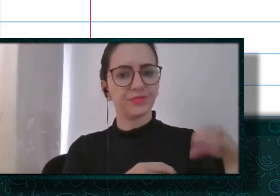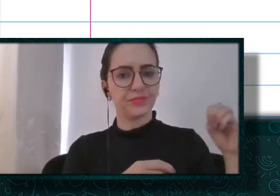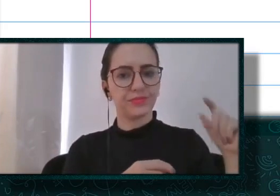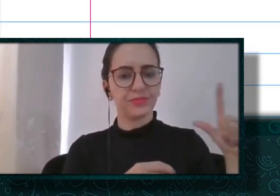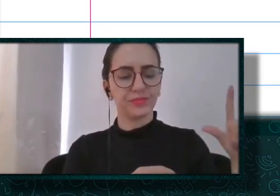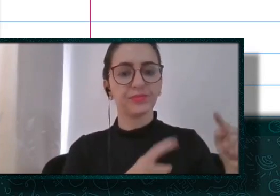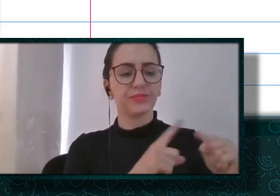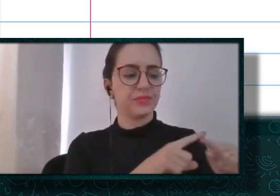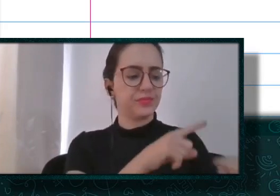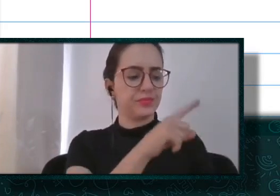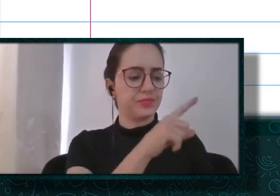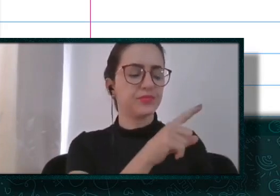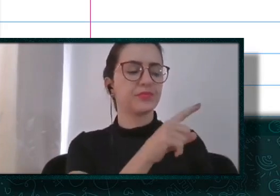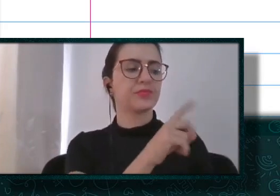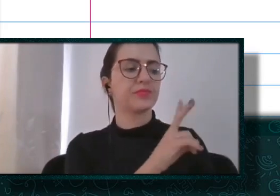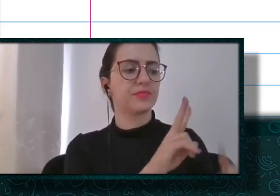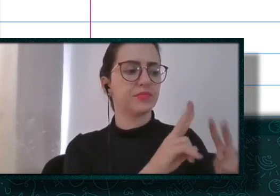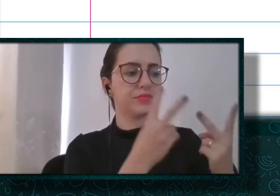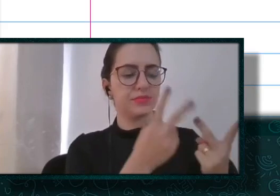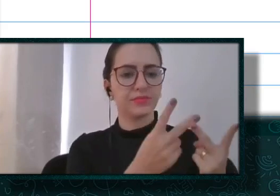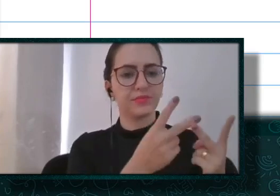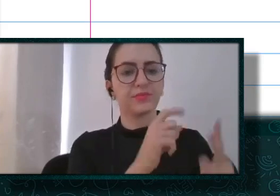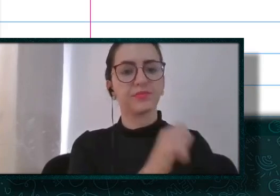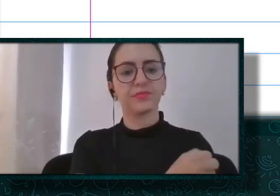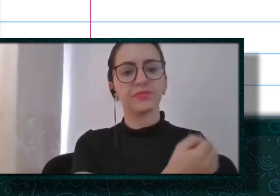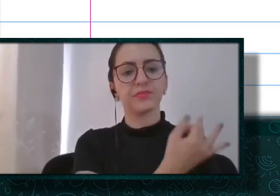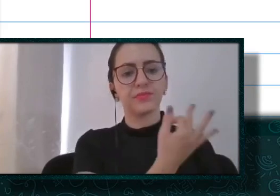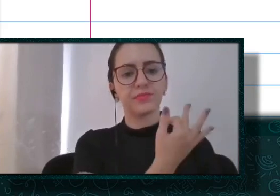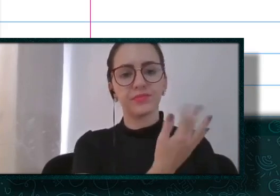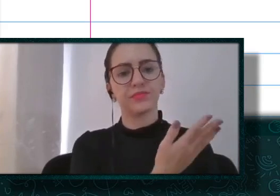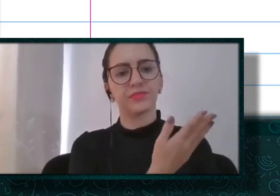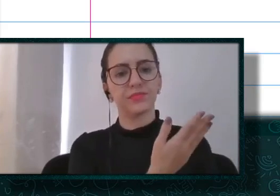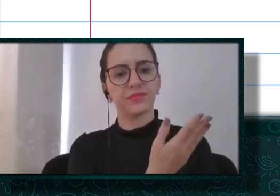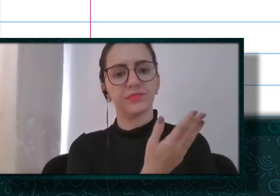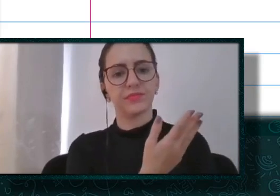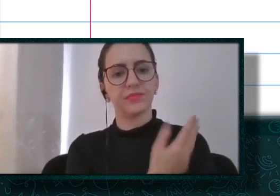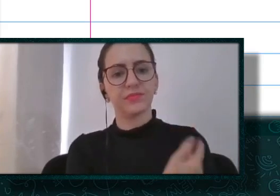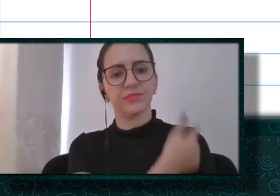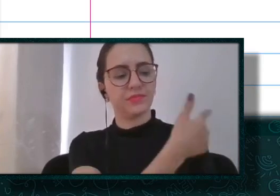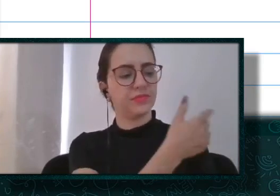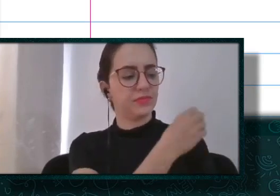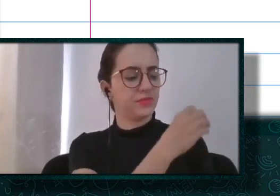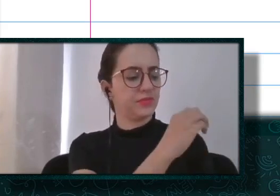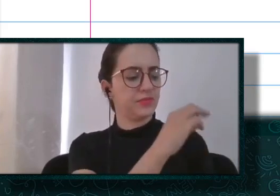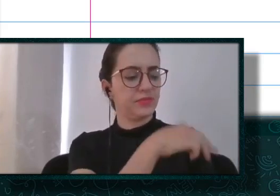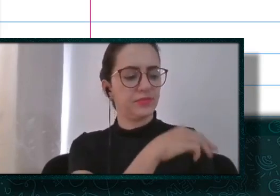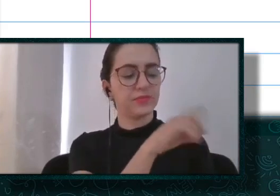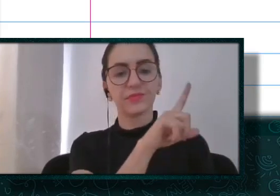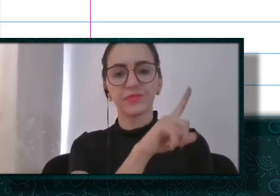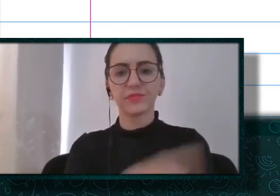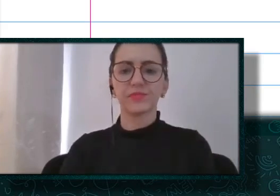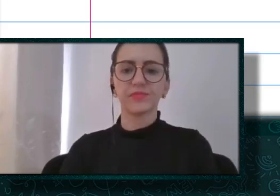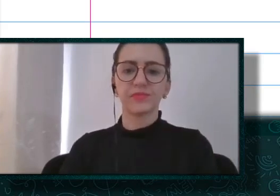por litro. E o volume, cadê o volume? 200 ml.